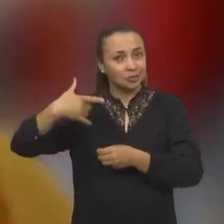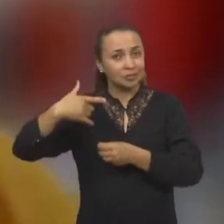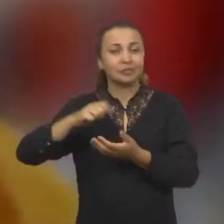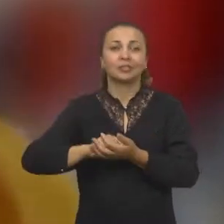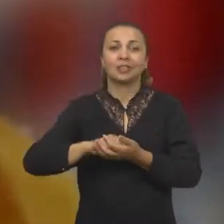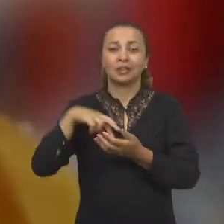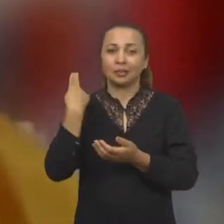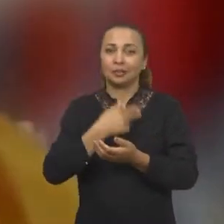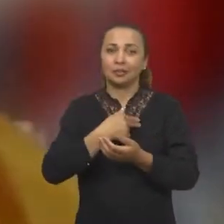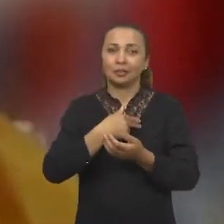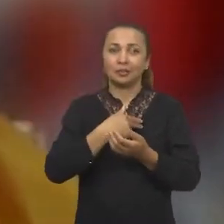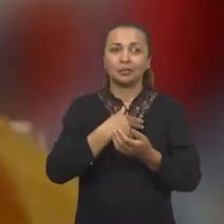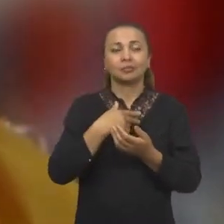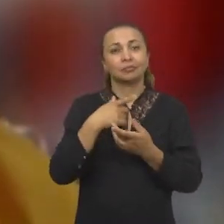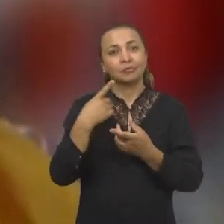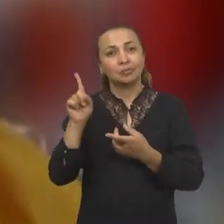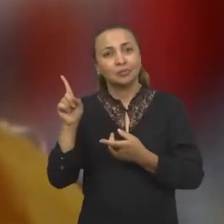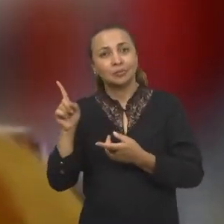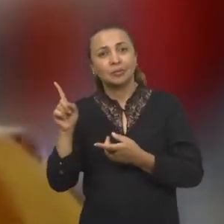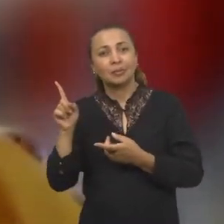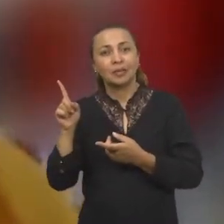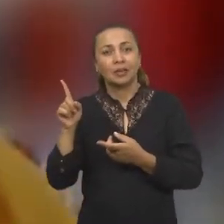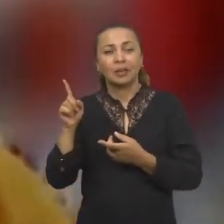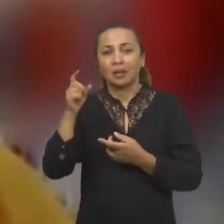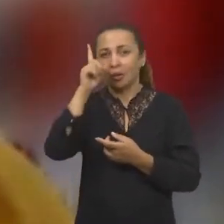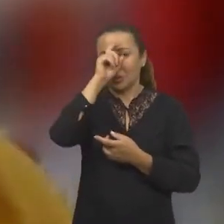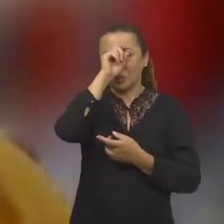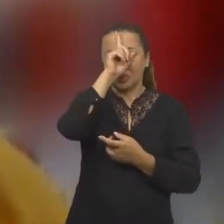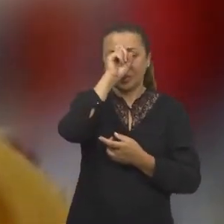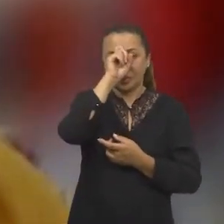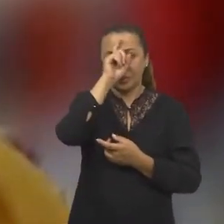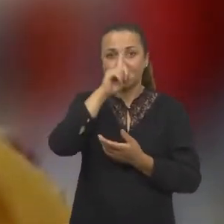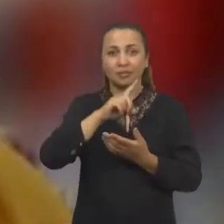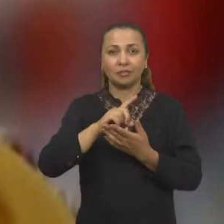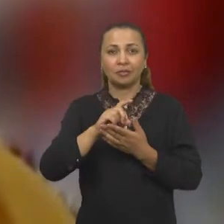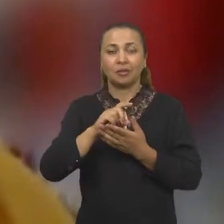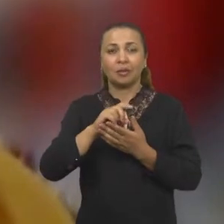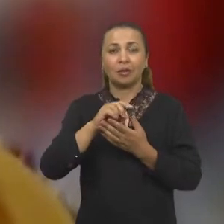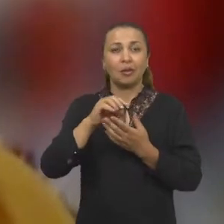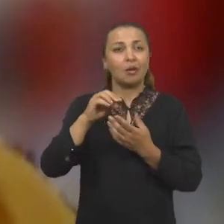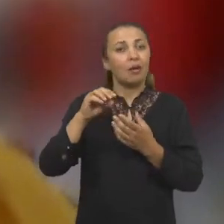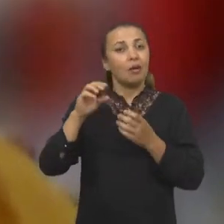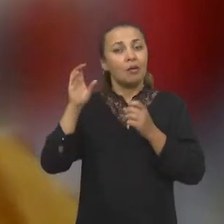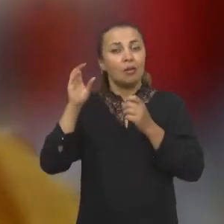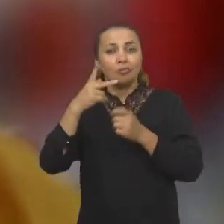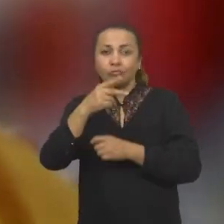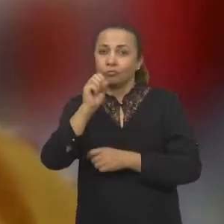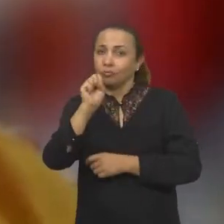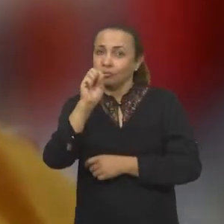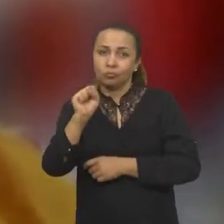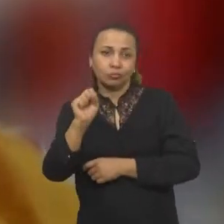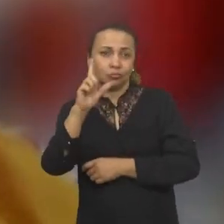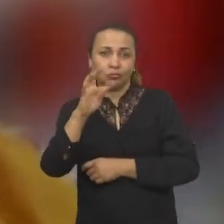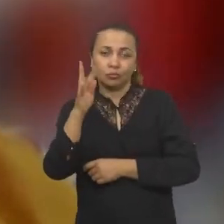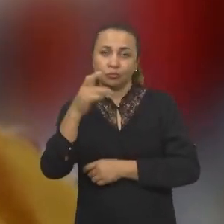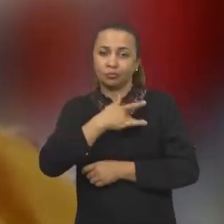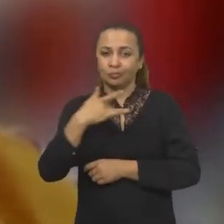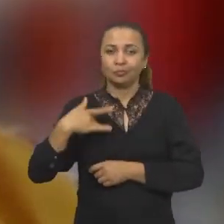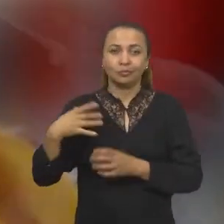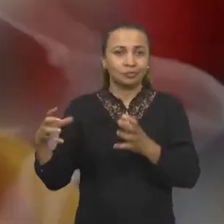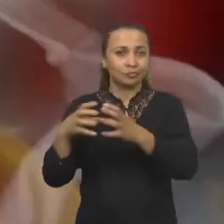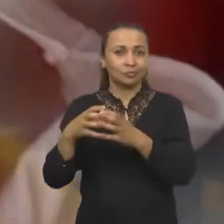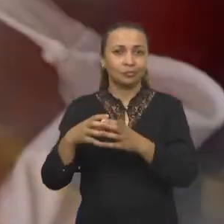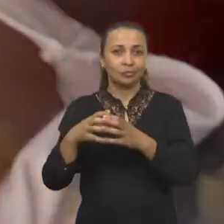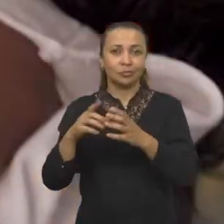seminários, cursos sobre aleitamento materno. E durante essa realização dessas atividades, nós